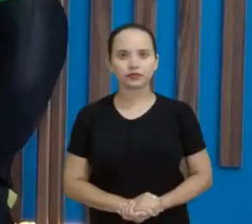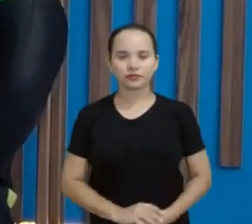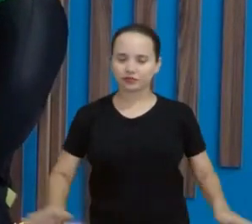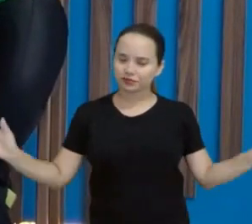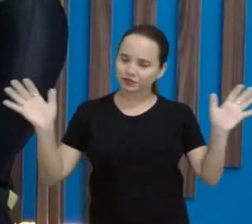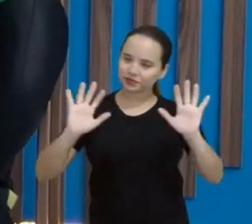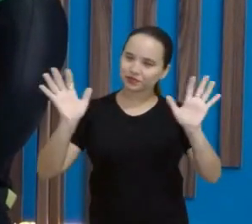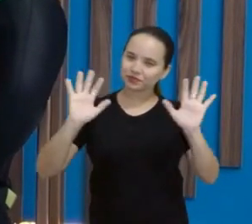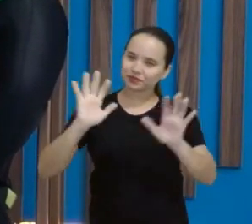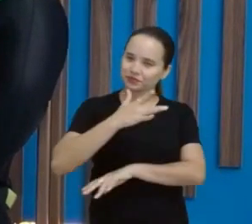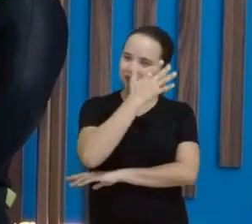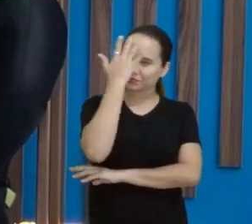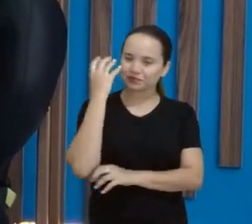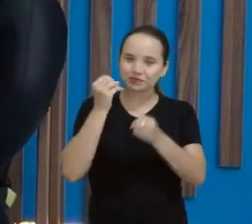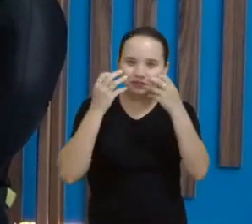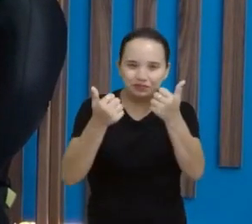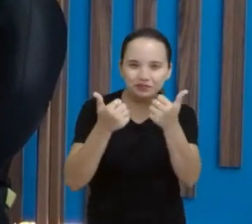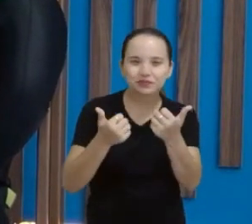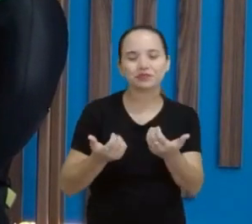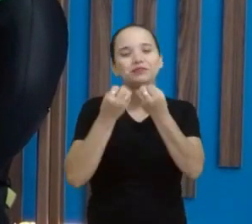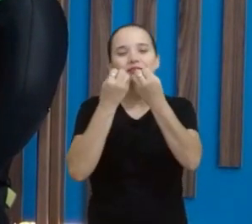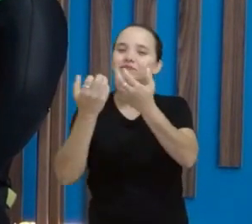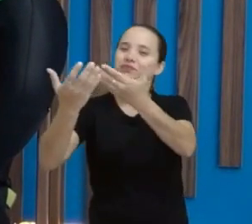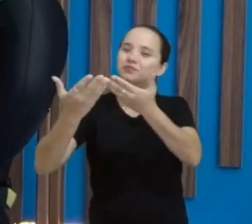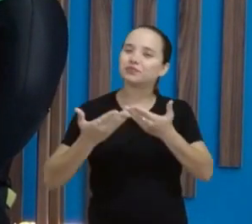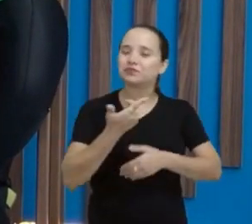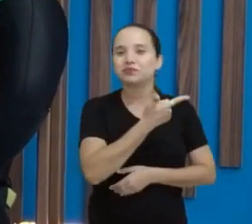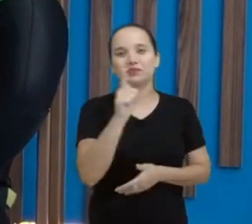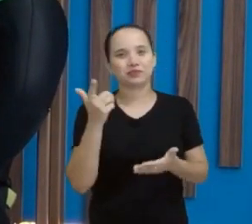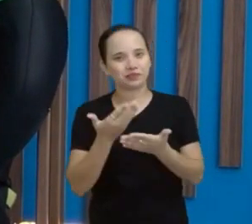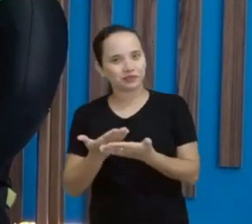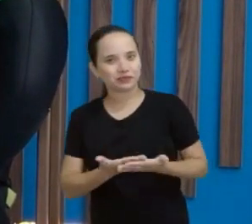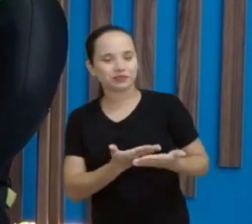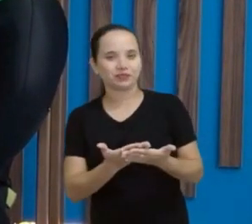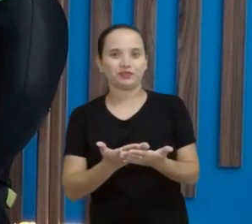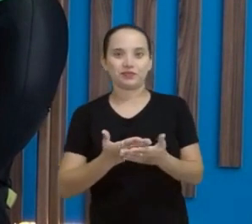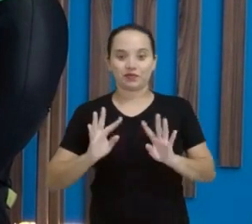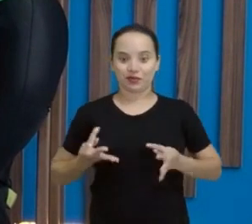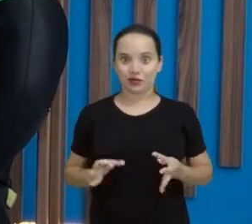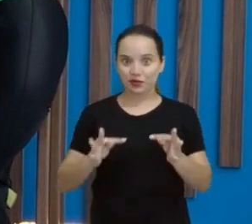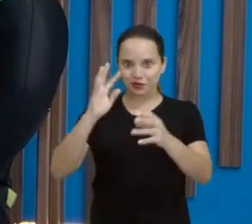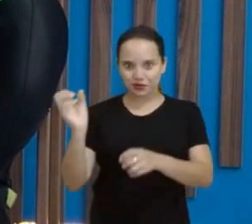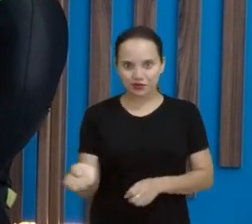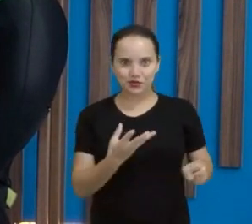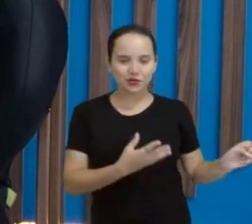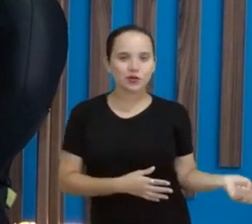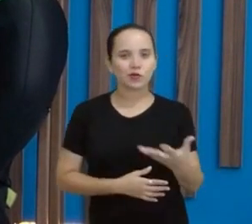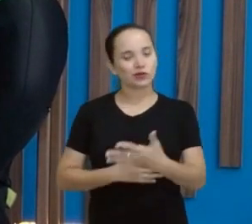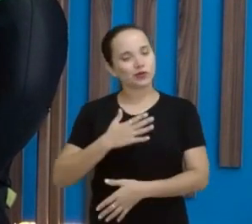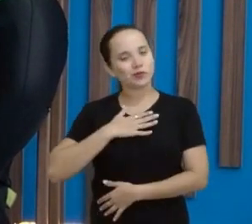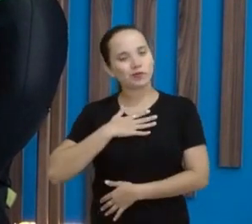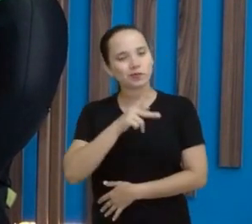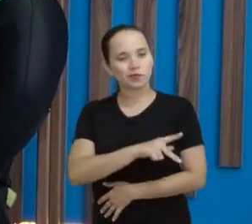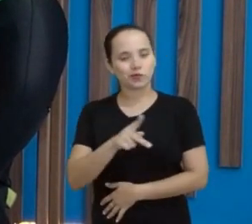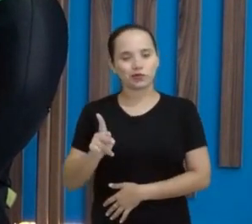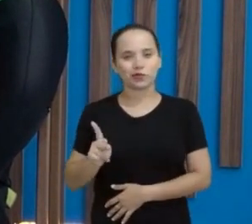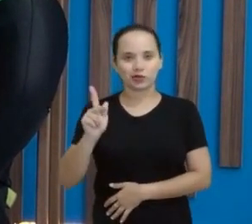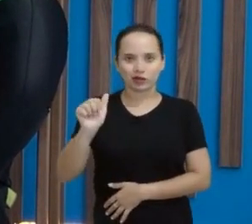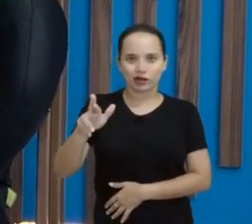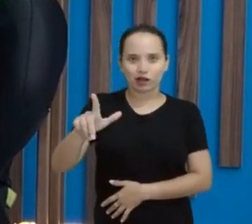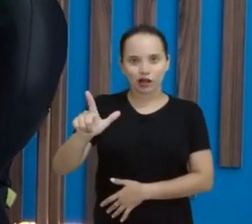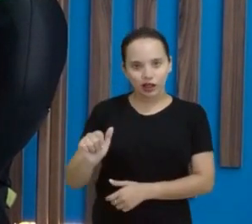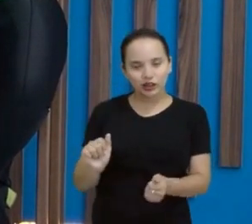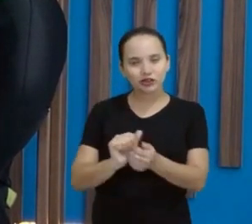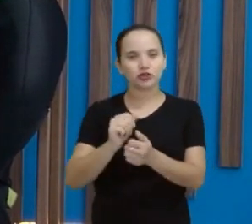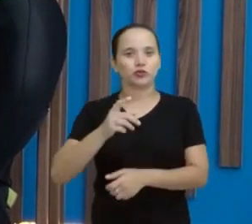Olá, meu povo, tudo bem com vocês? Sejam bem-vindos a mais uma aula de Tecnologia e Inovação comigo, a professora Carla,